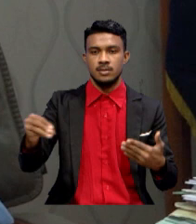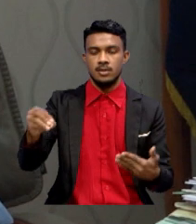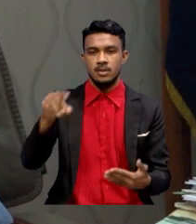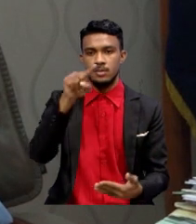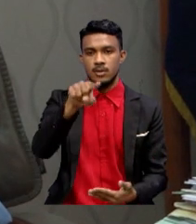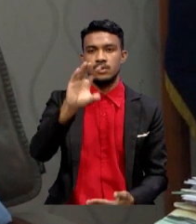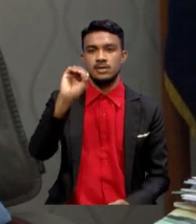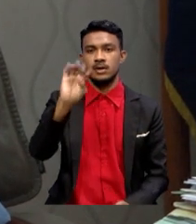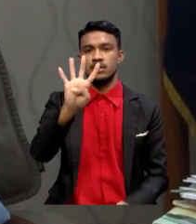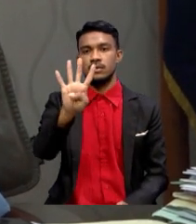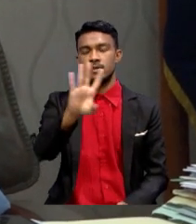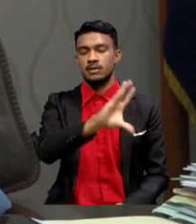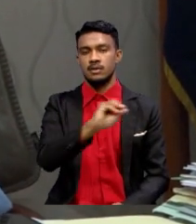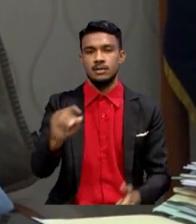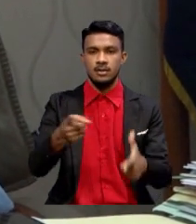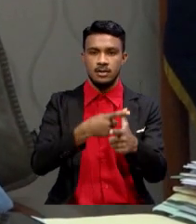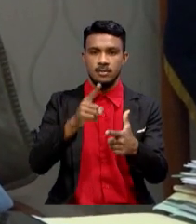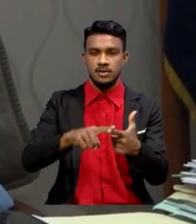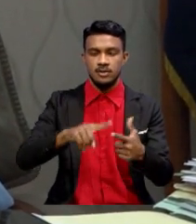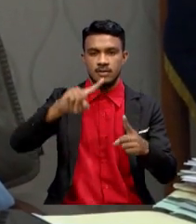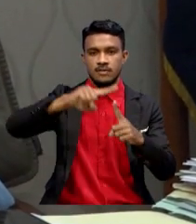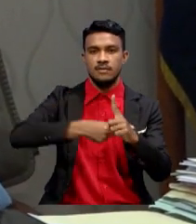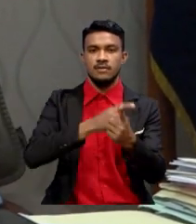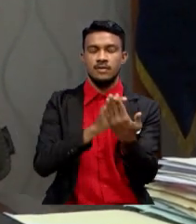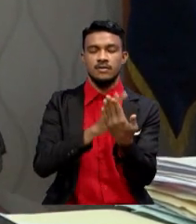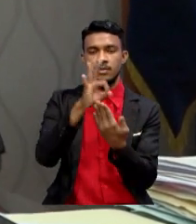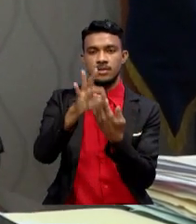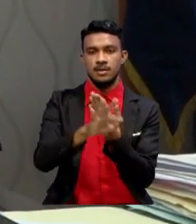7.138.027.04. E depois ia fulan fevereiro nian